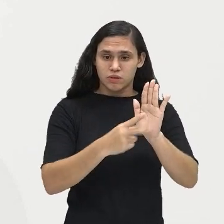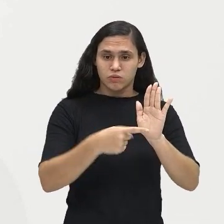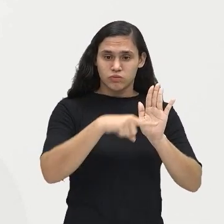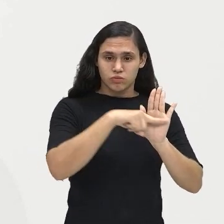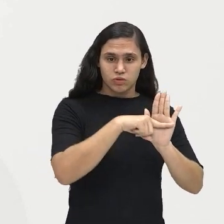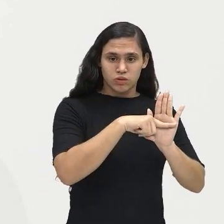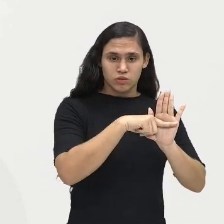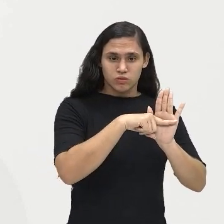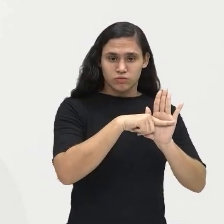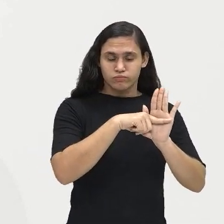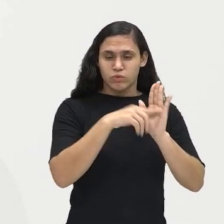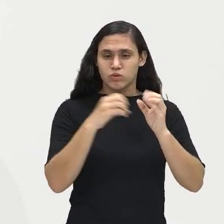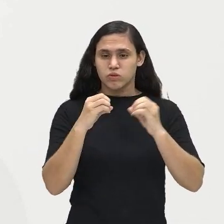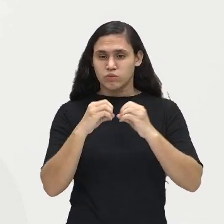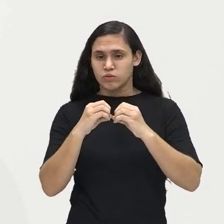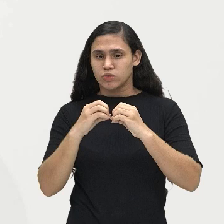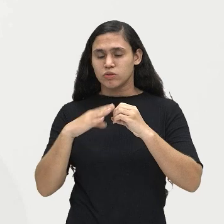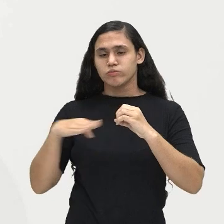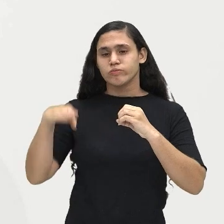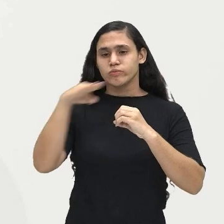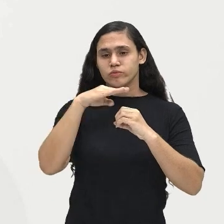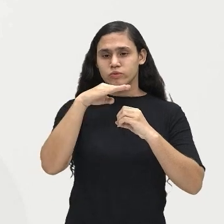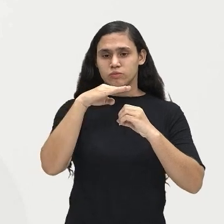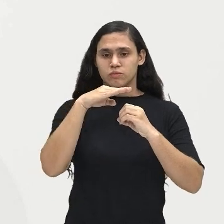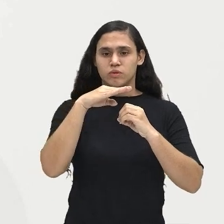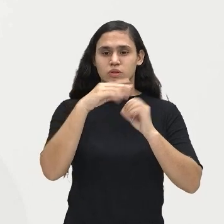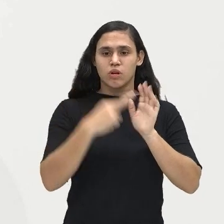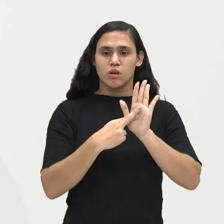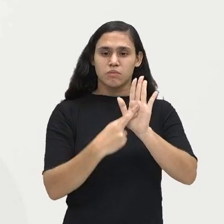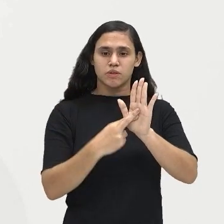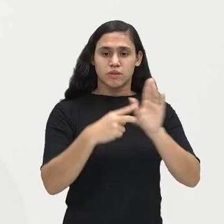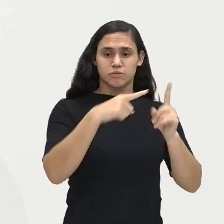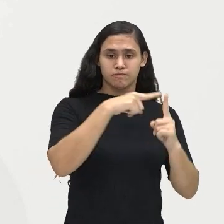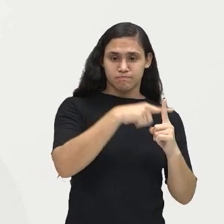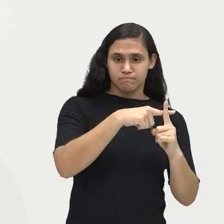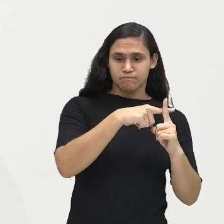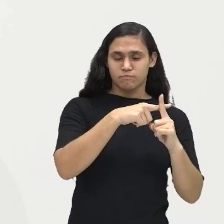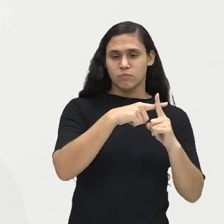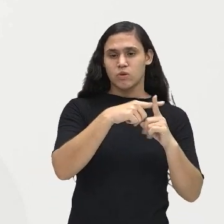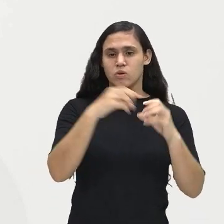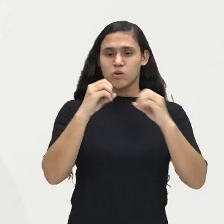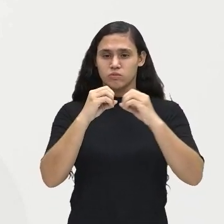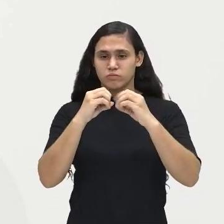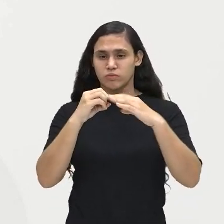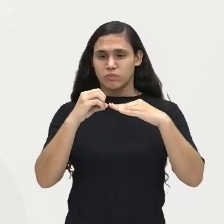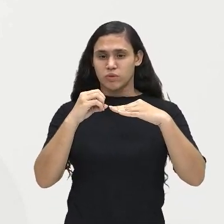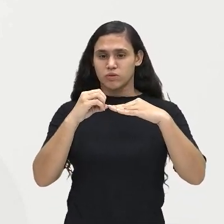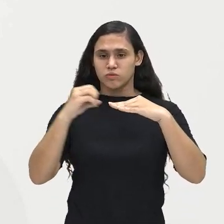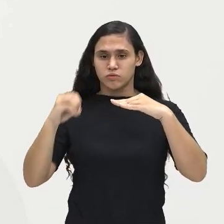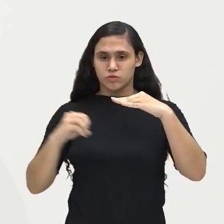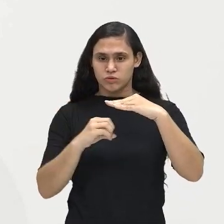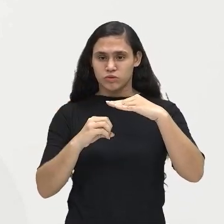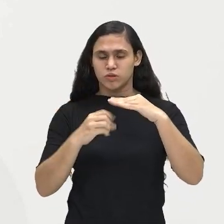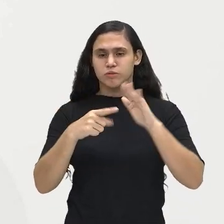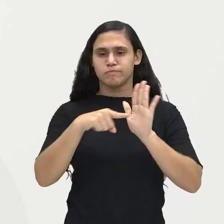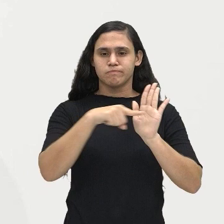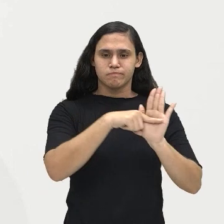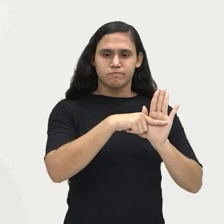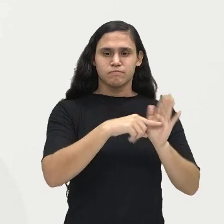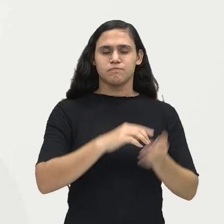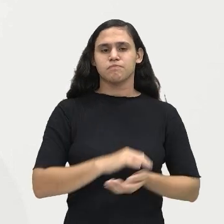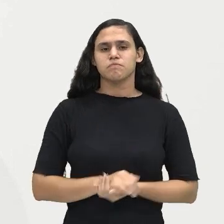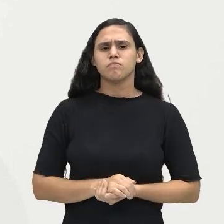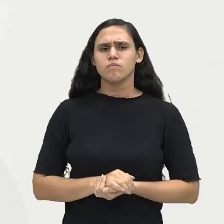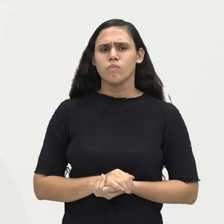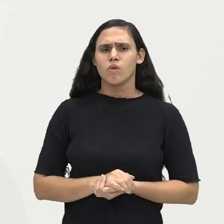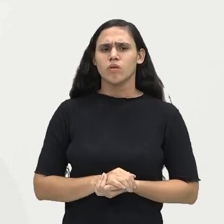menos e acima de zero a gente representa com o sinal de mais. Tem outros contextos também que a gente utiliza aí os números